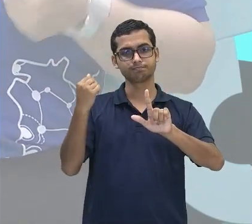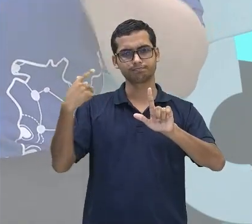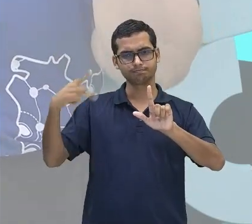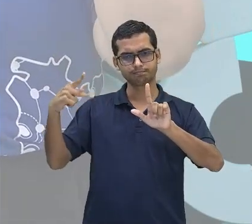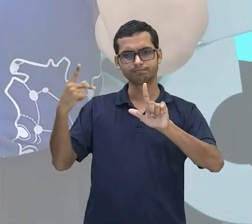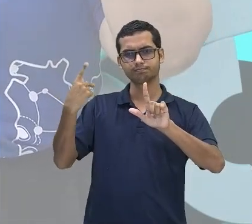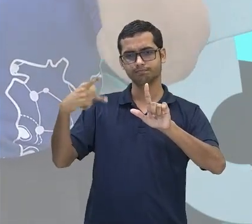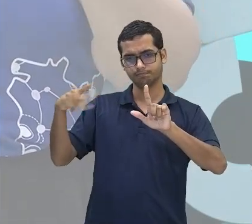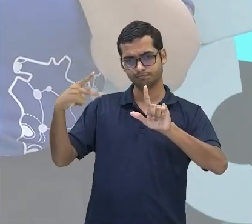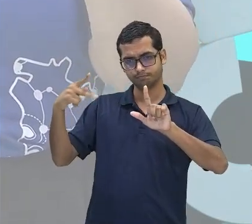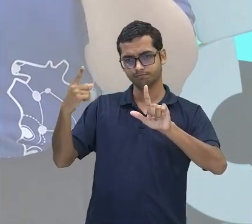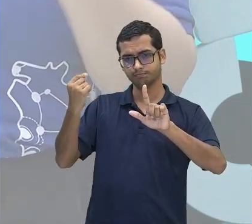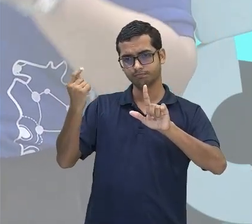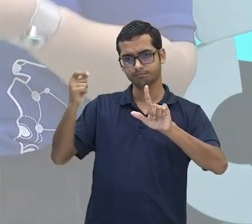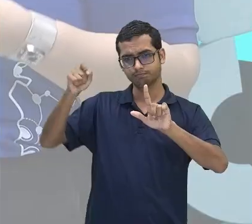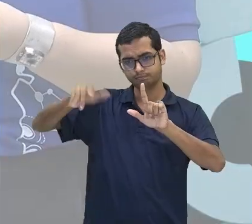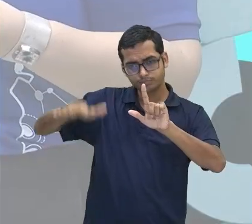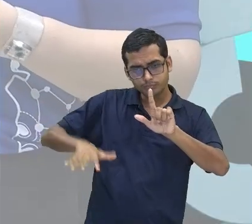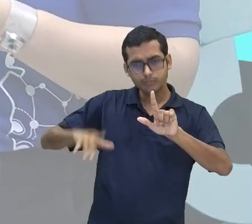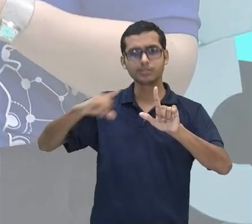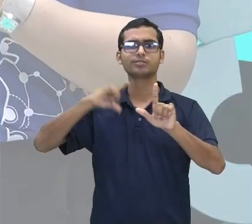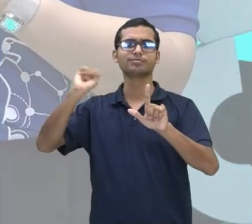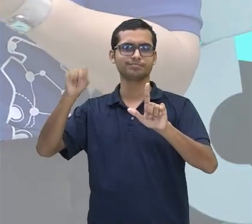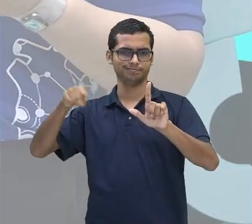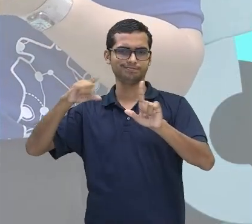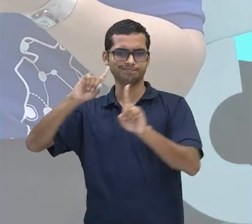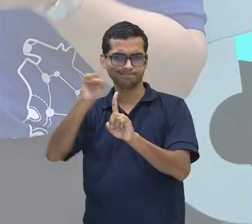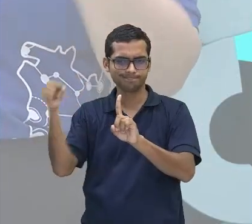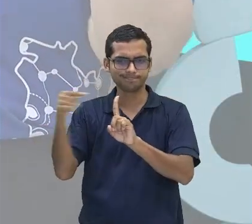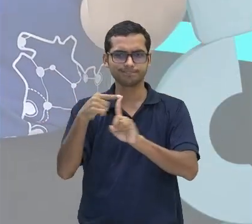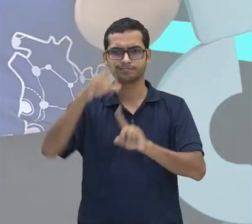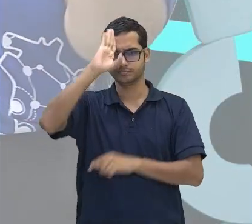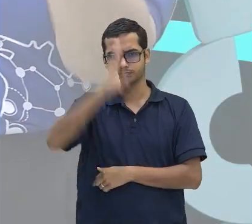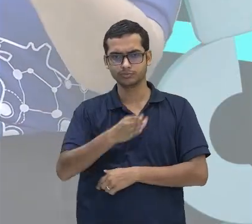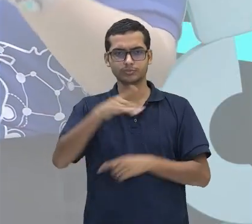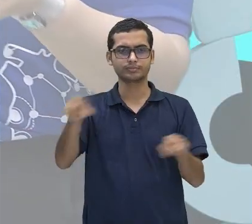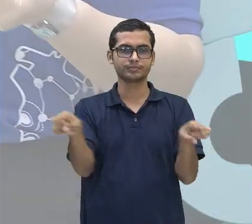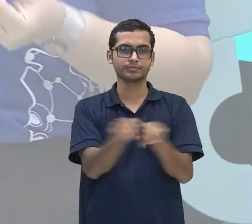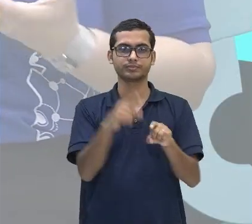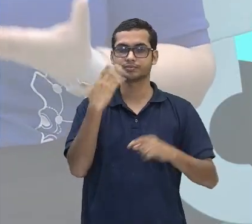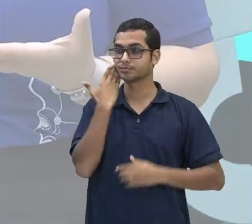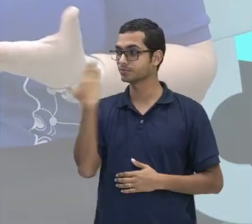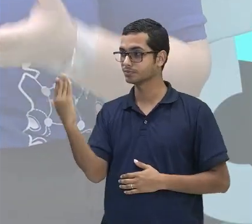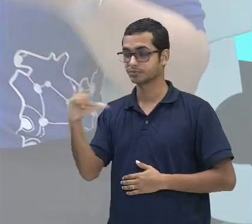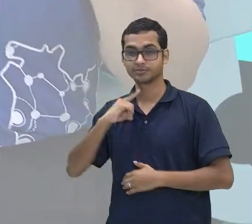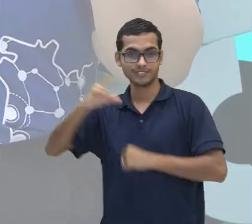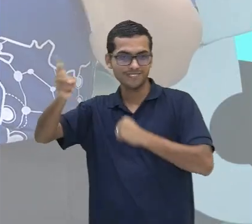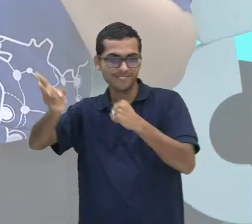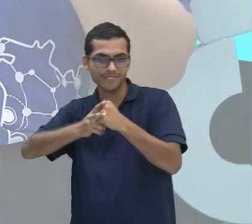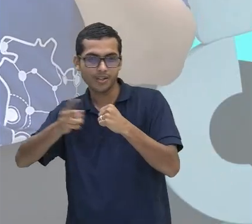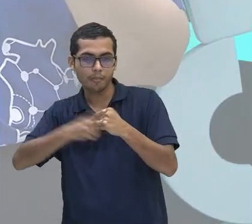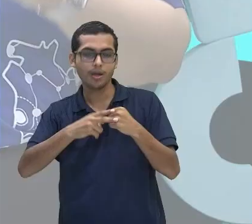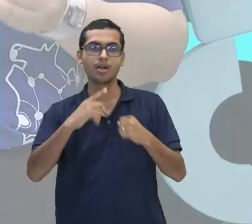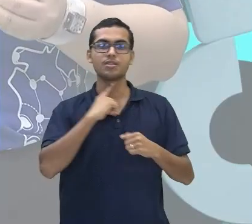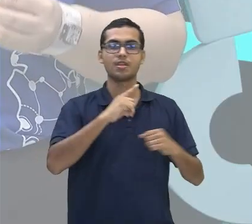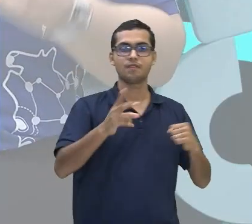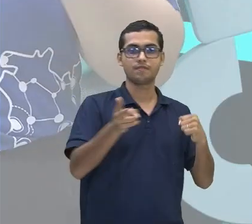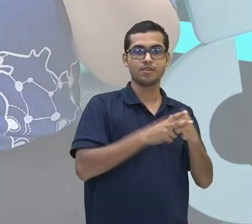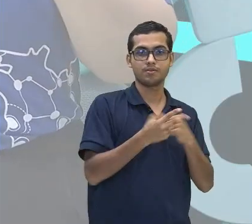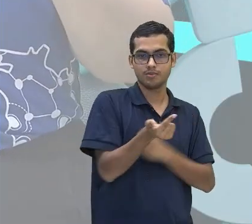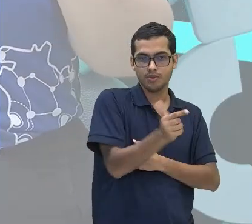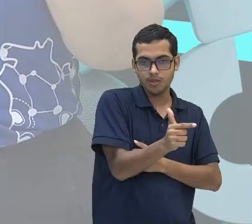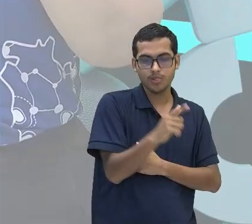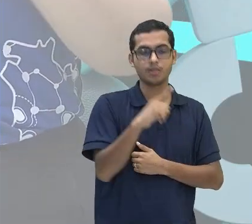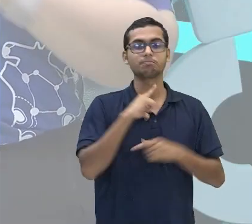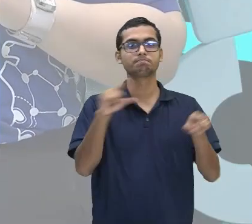promoção? Sim, é mais direto, mais objetivo. É uma peça gráfica, então tem o verbal, tem o não verbal, de comunicação